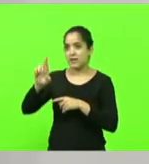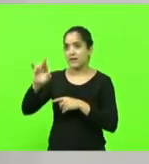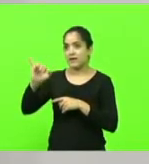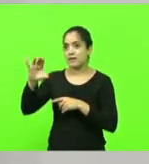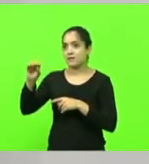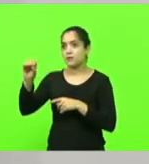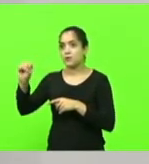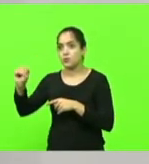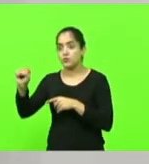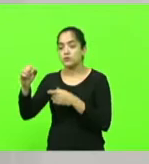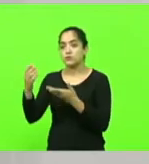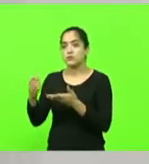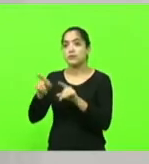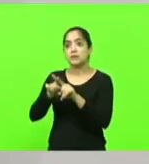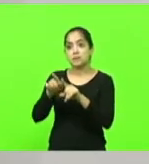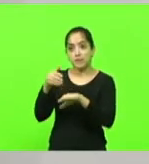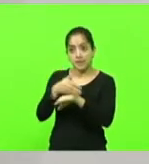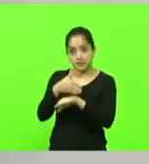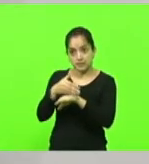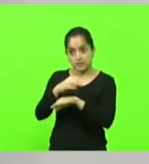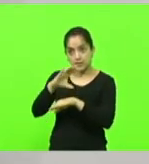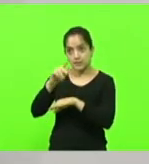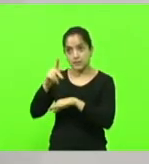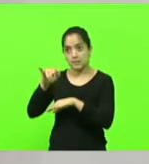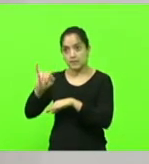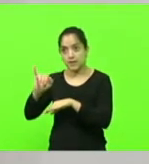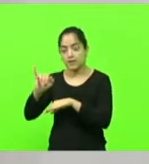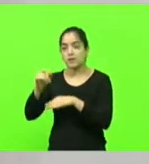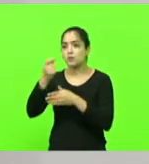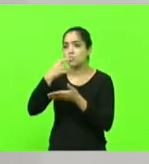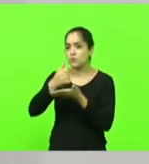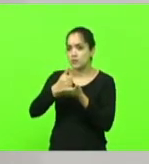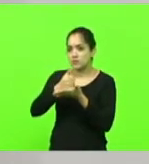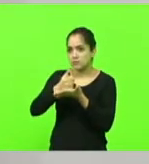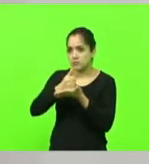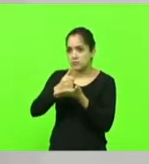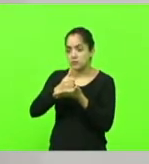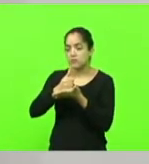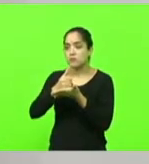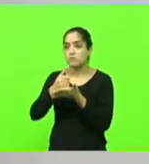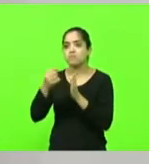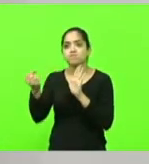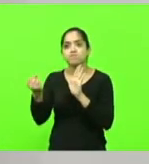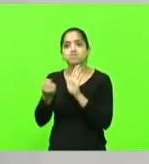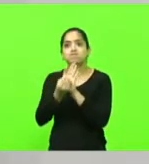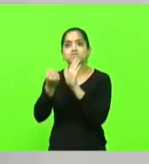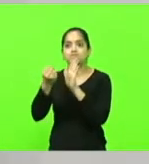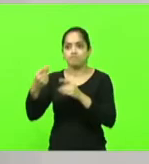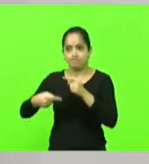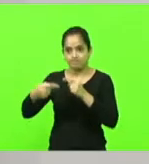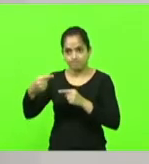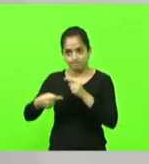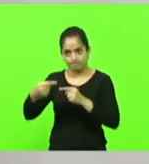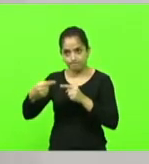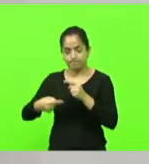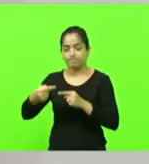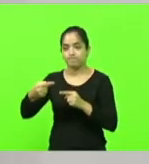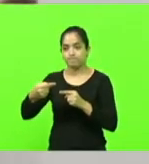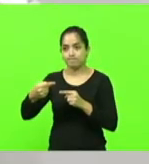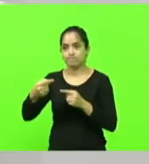e participei da CPI dos medicamentos, que estabeleceu um verdadeiro marco na política de medicamentos do